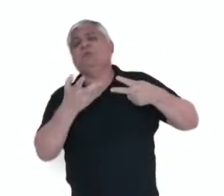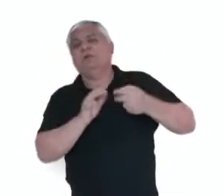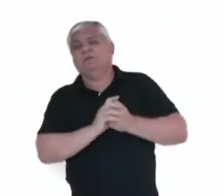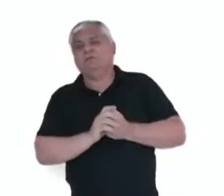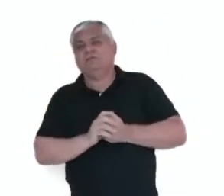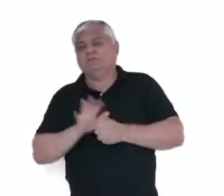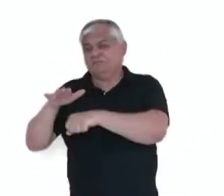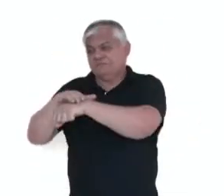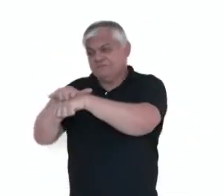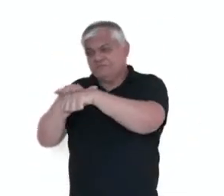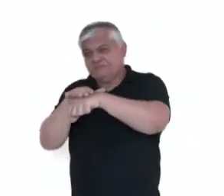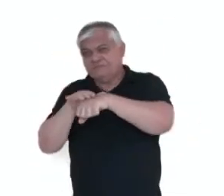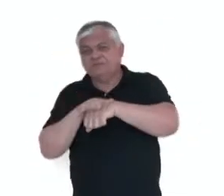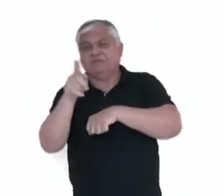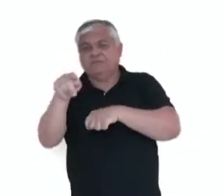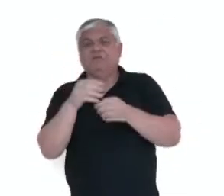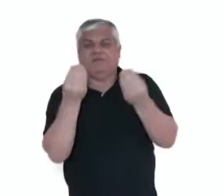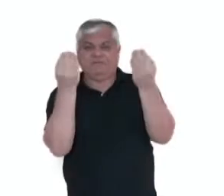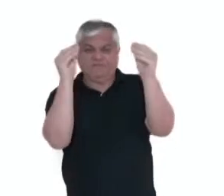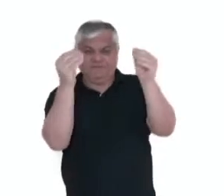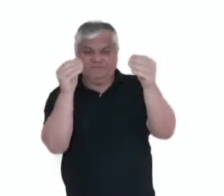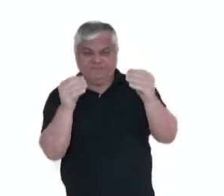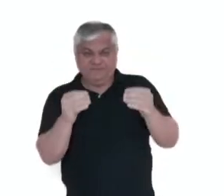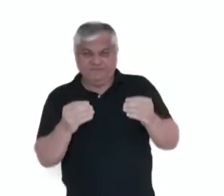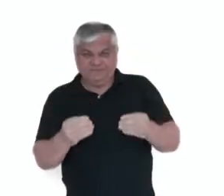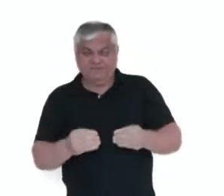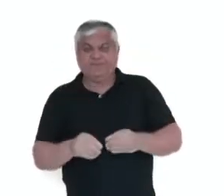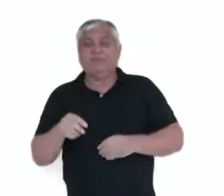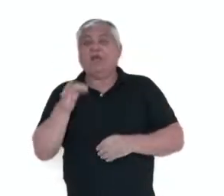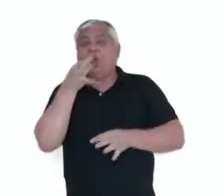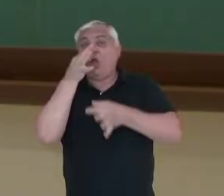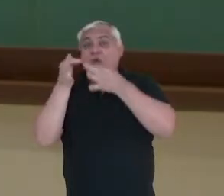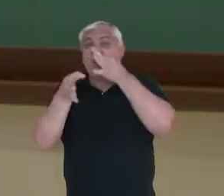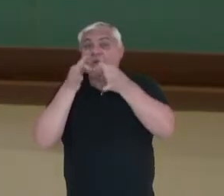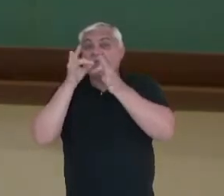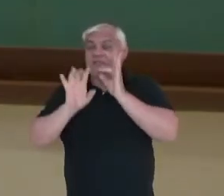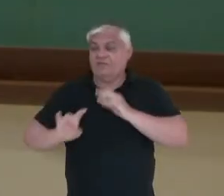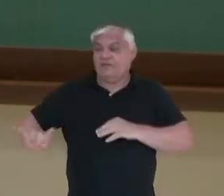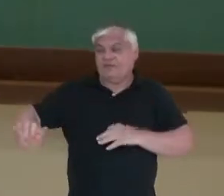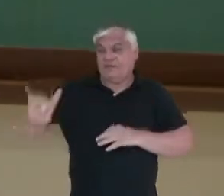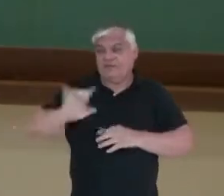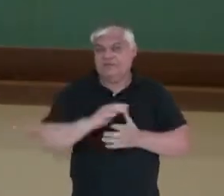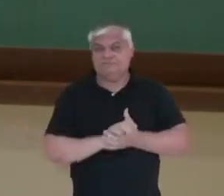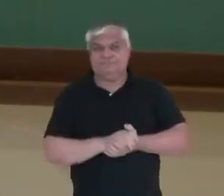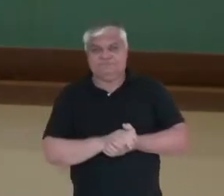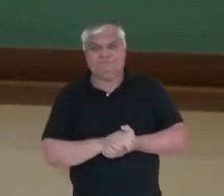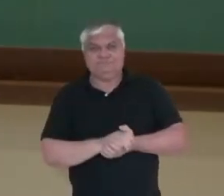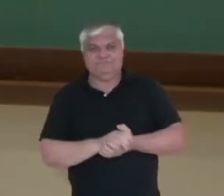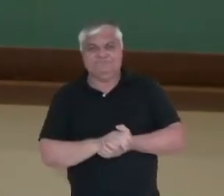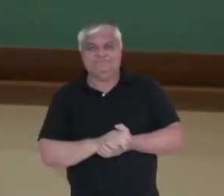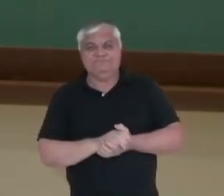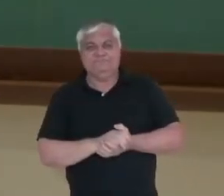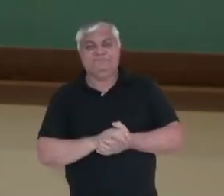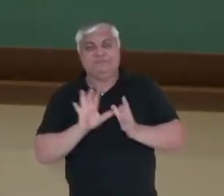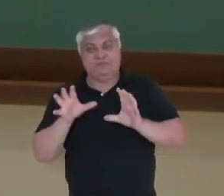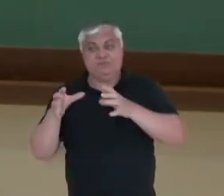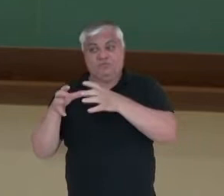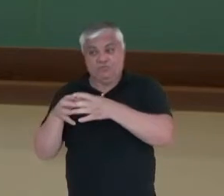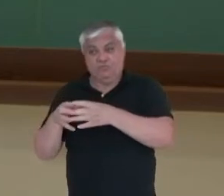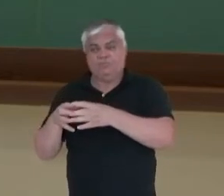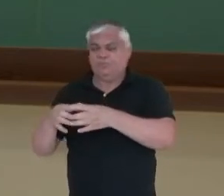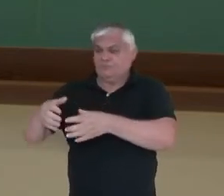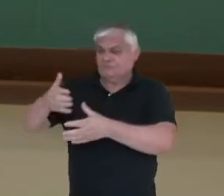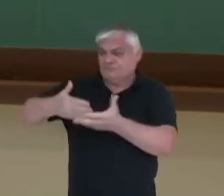mapa mental sobre as considerações levantadas a partir da atividade, certo? Então, trabalho árduo aí